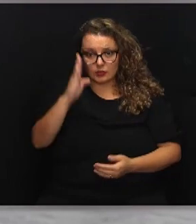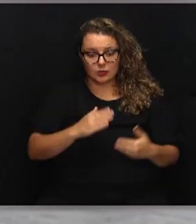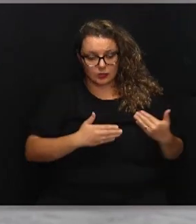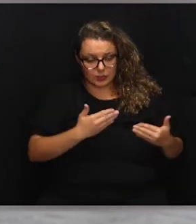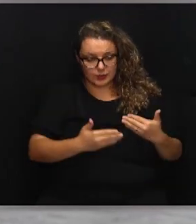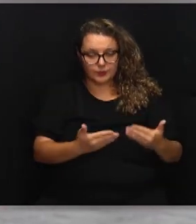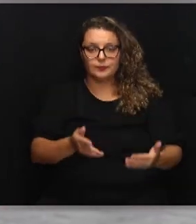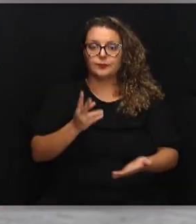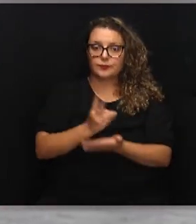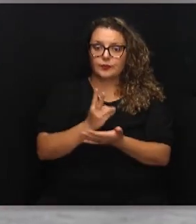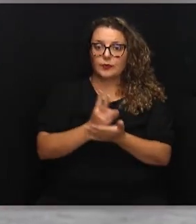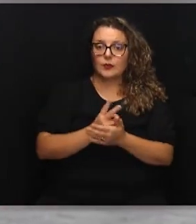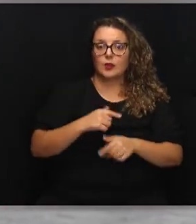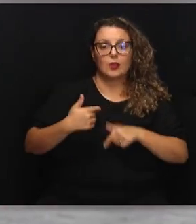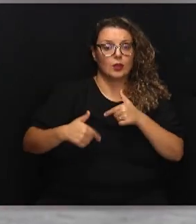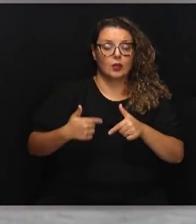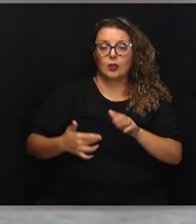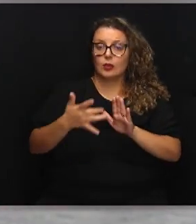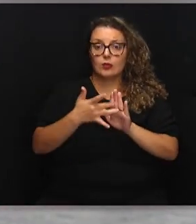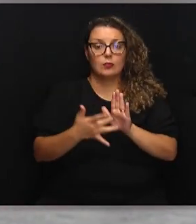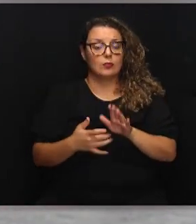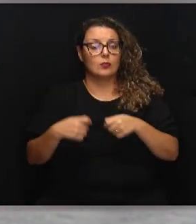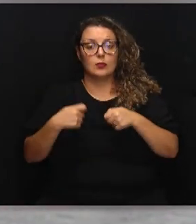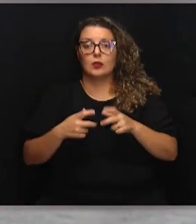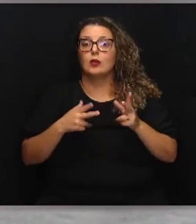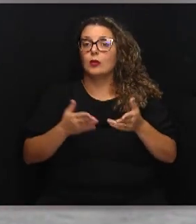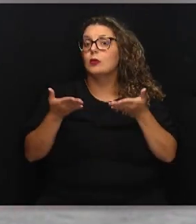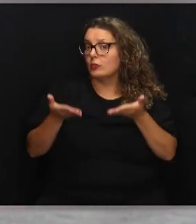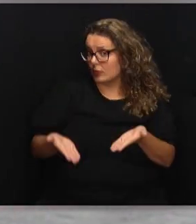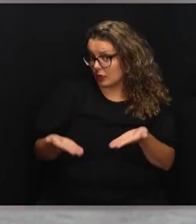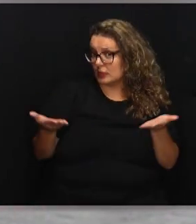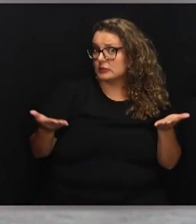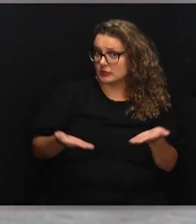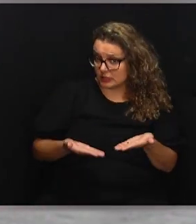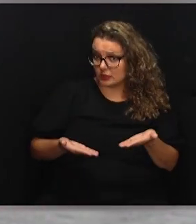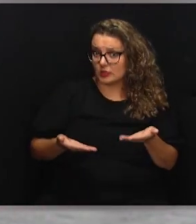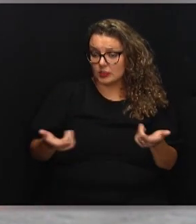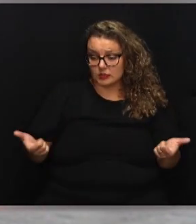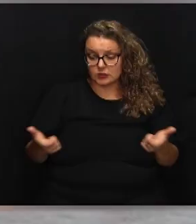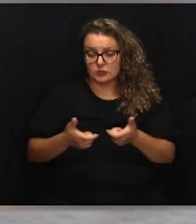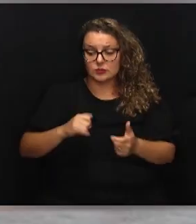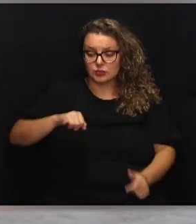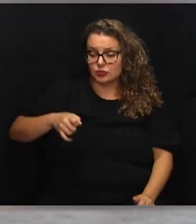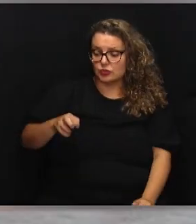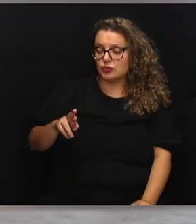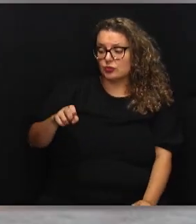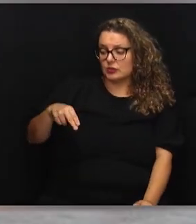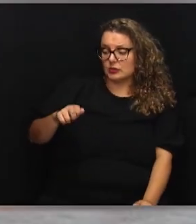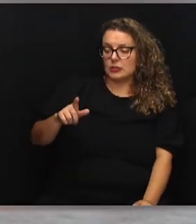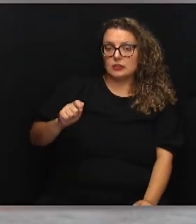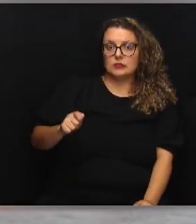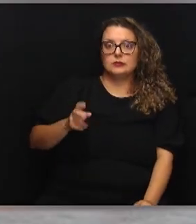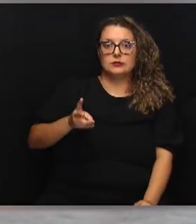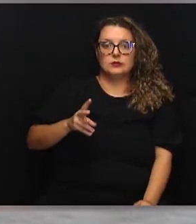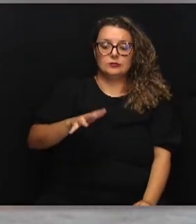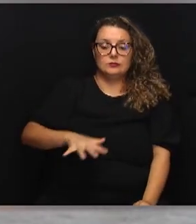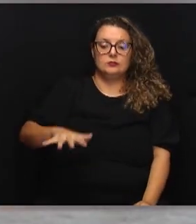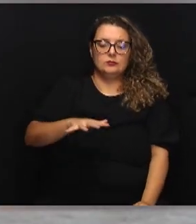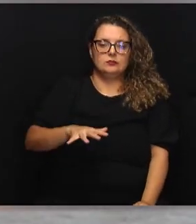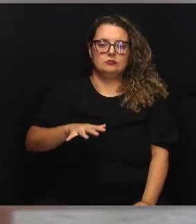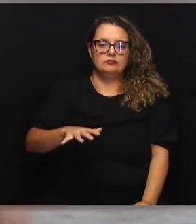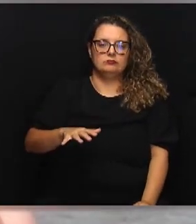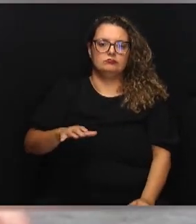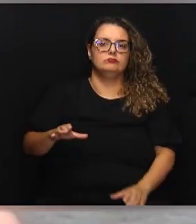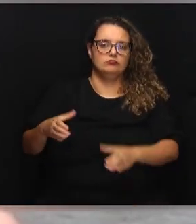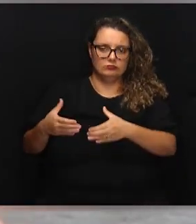trabalhadores pautaram uma necessidade como é essa agora, da redução de jornada, sempre tem um setor da elite brasileira que